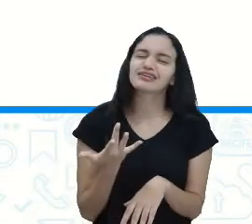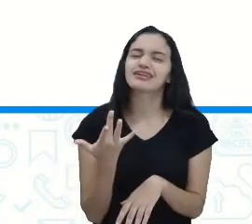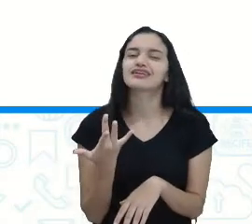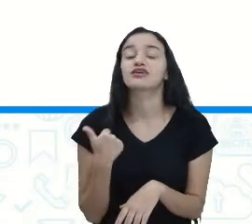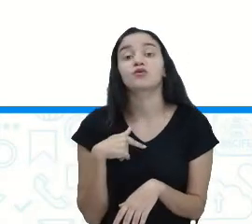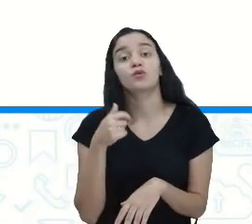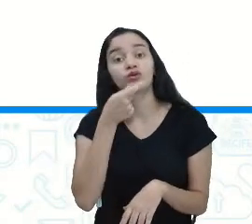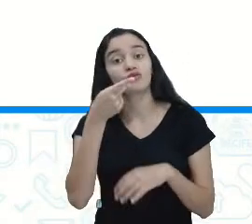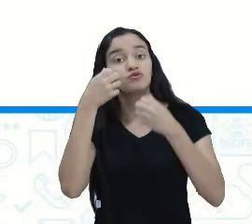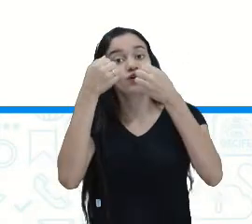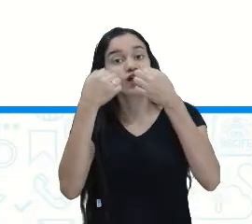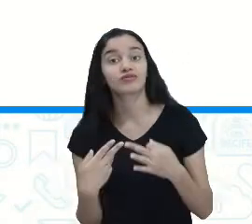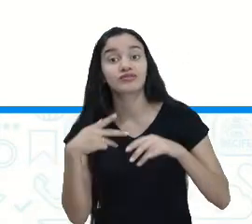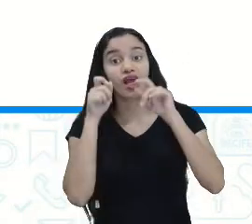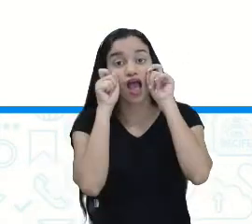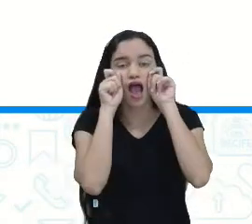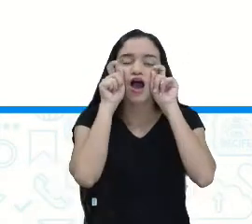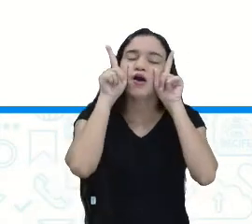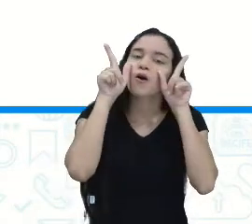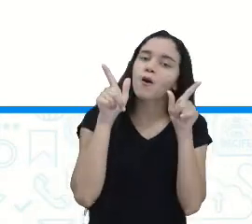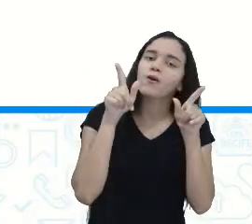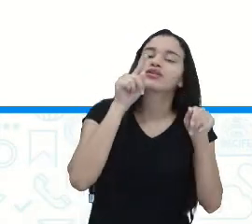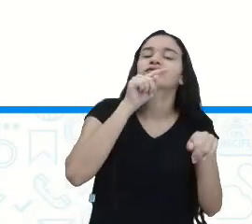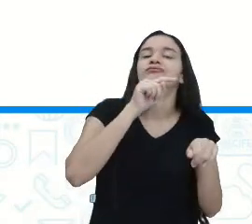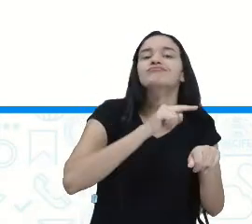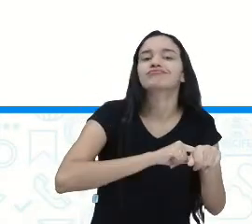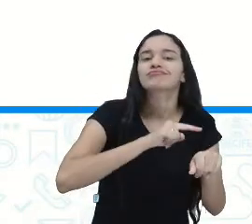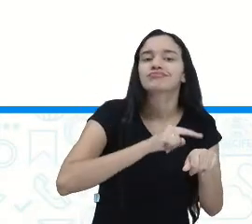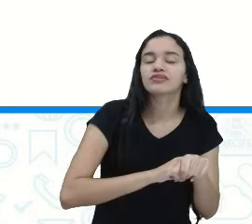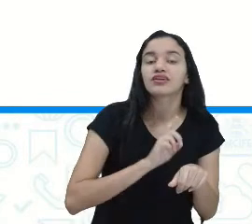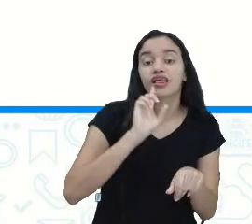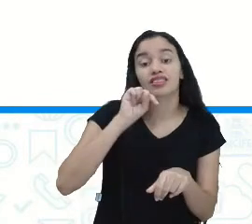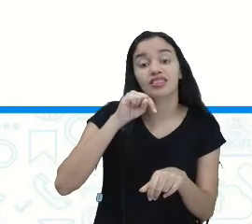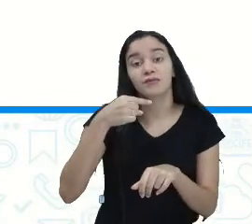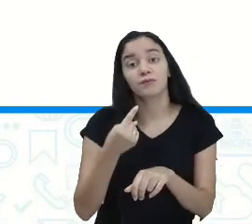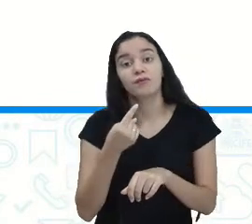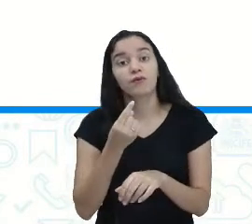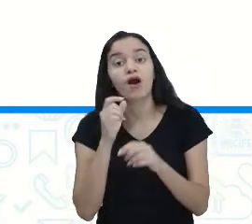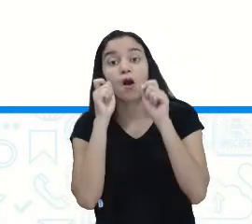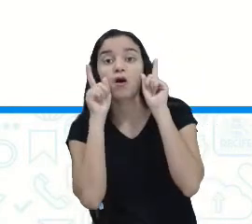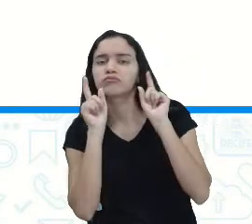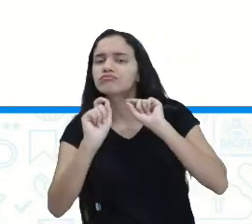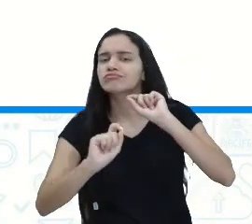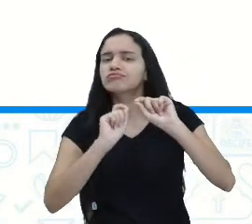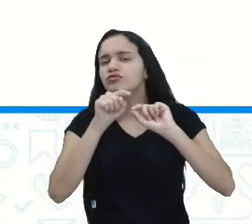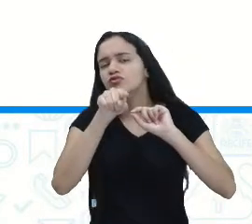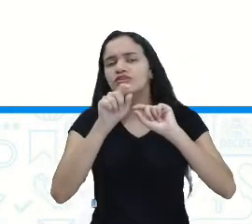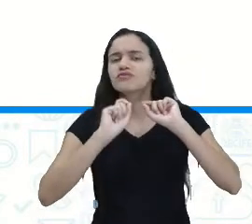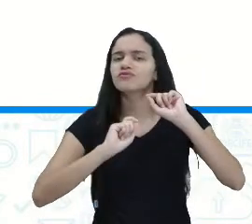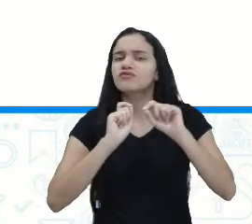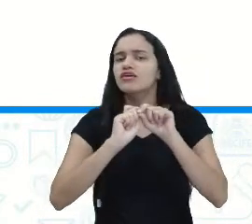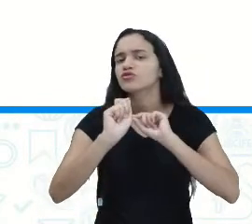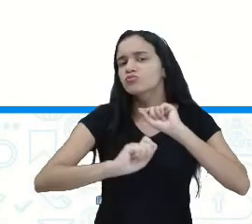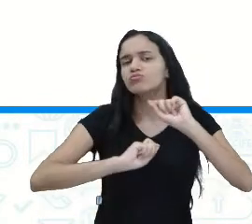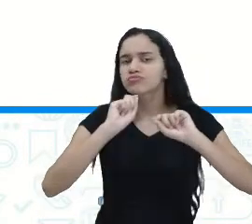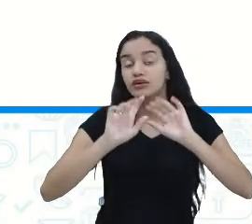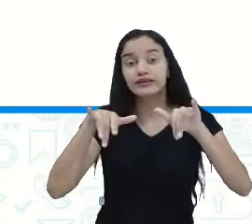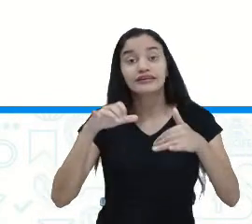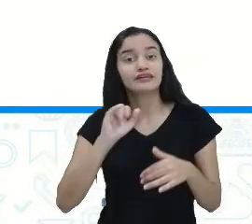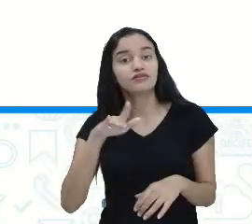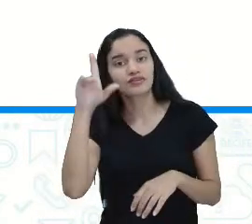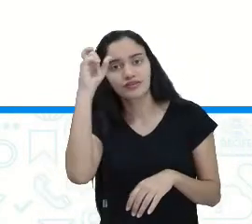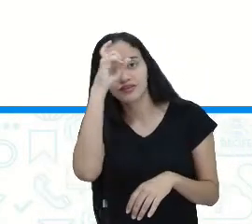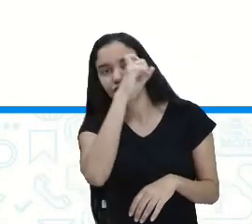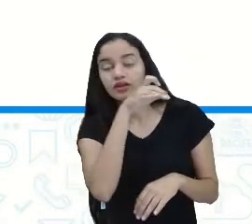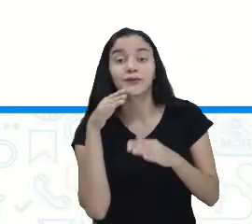eu falei que você acorda de tal hora, o que você vai fazer depois que acorda, eu já facilitei. Se você tiver dificuldade,